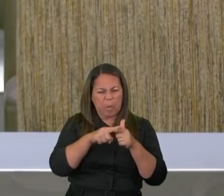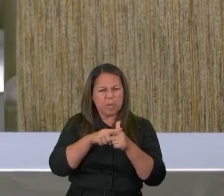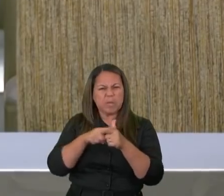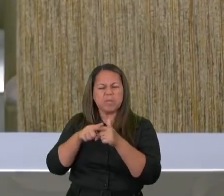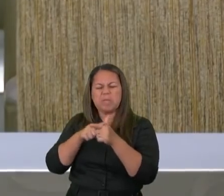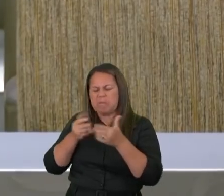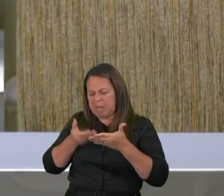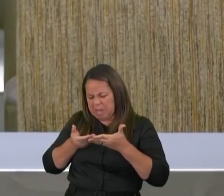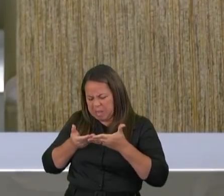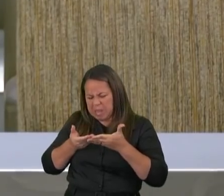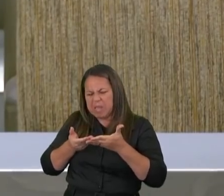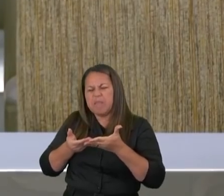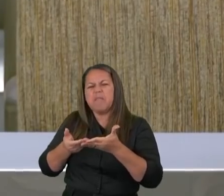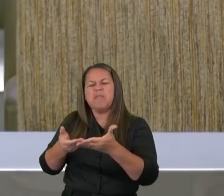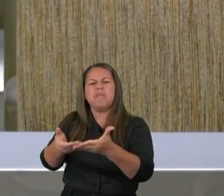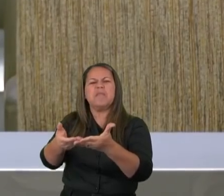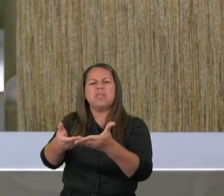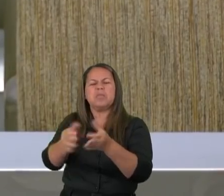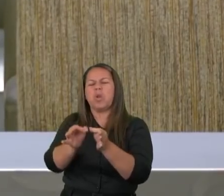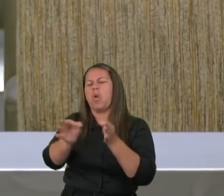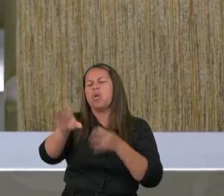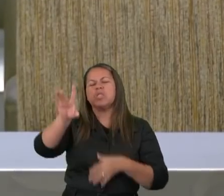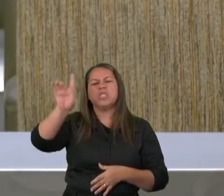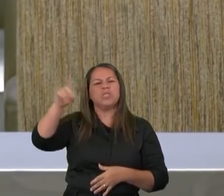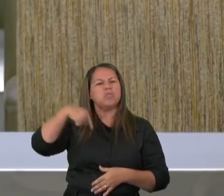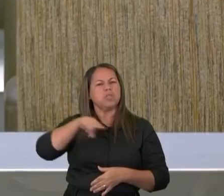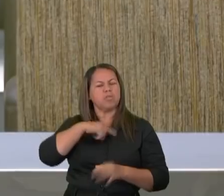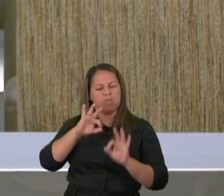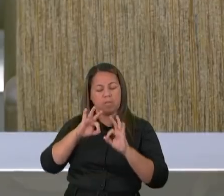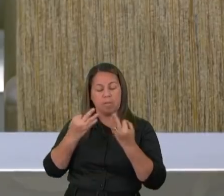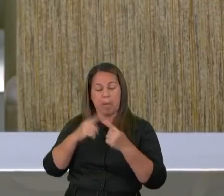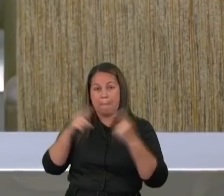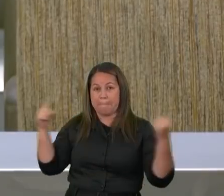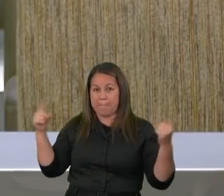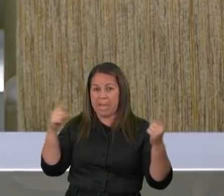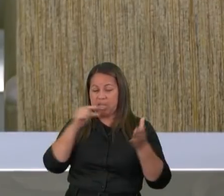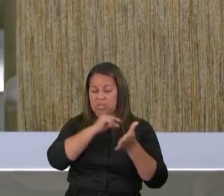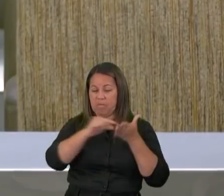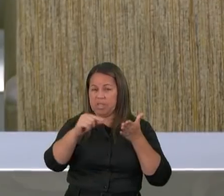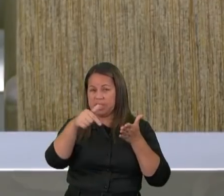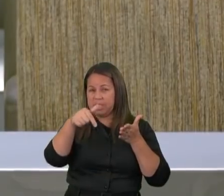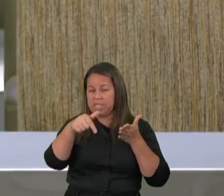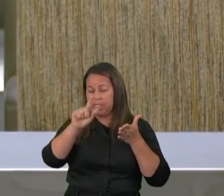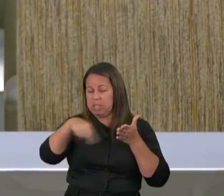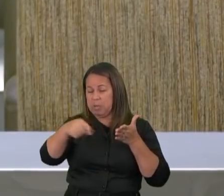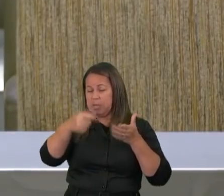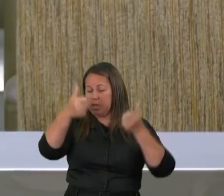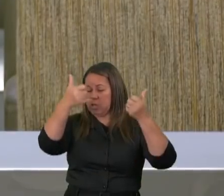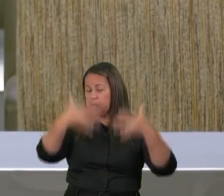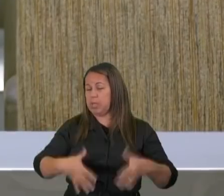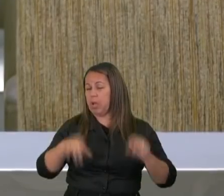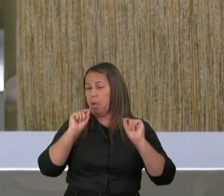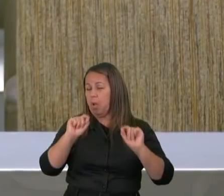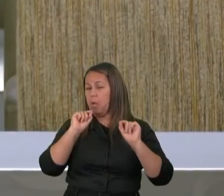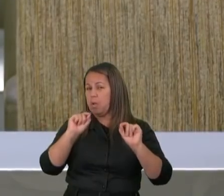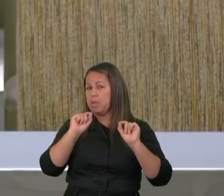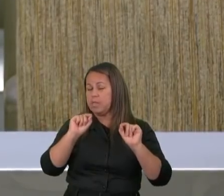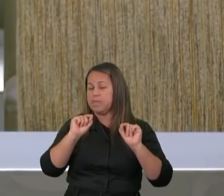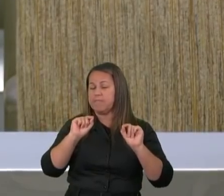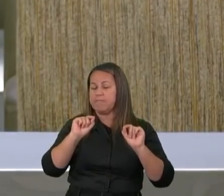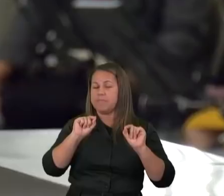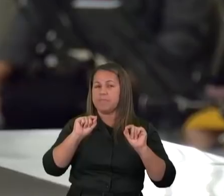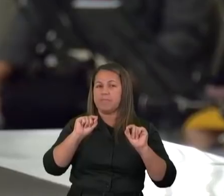a nossa família. Mas tem uma coisa, o versículo seguinte vai dizer aqui, que a